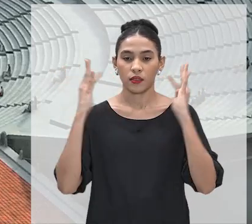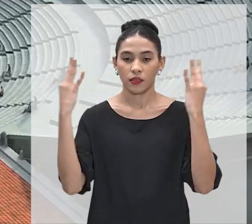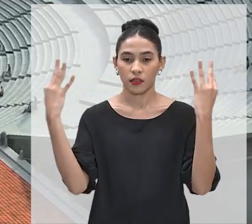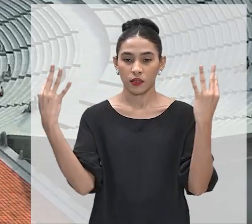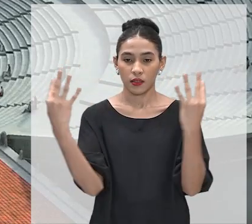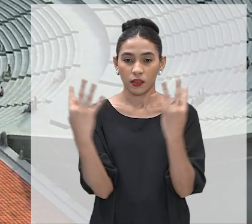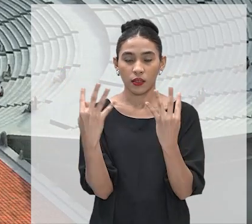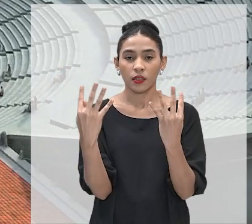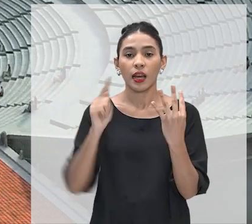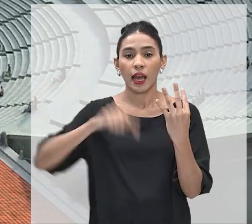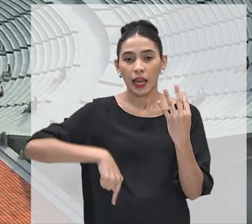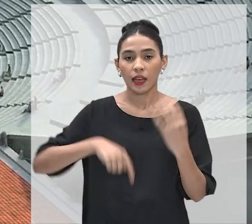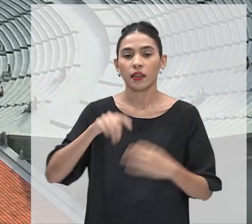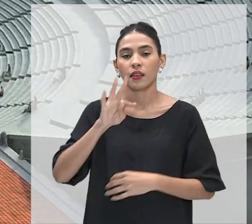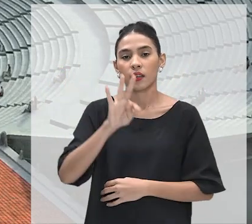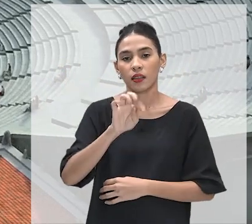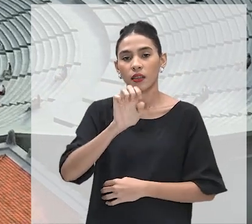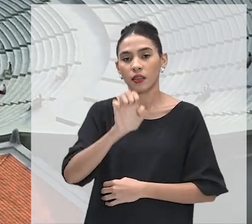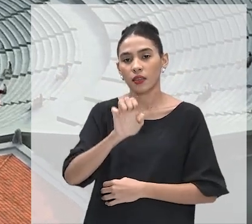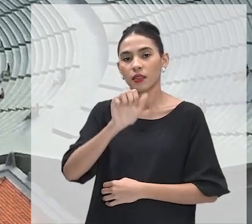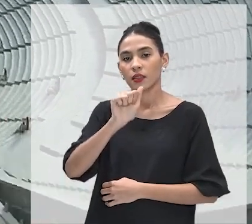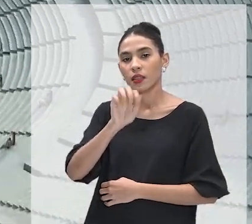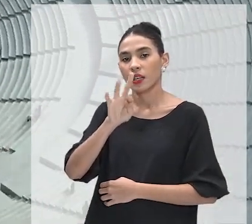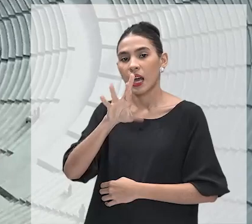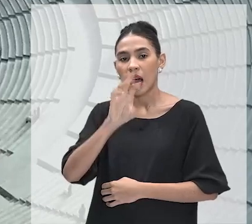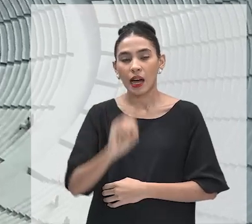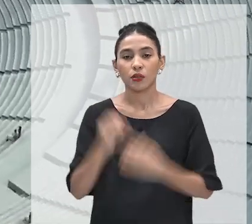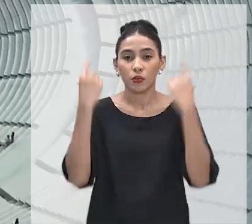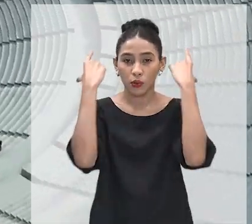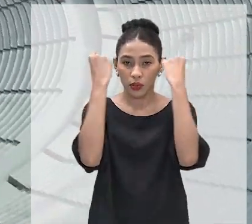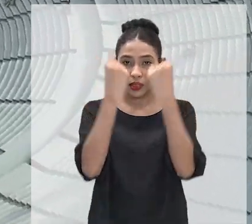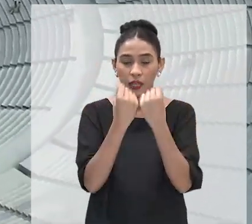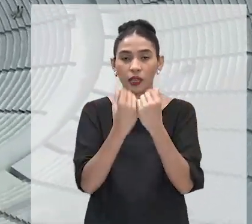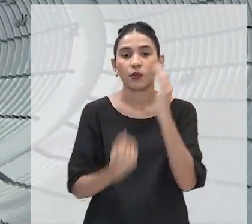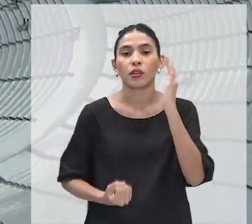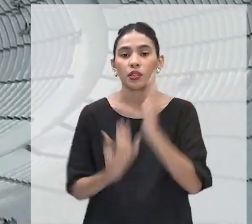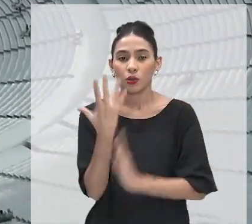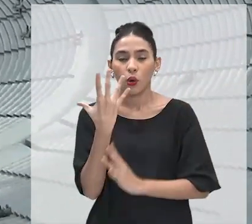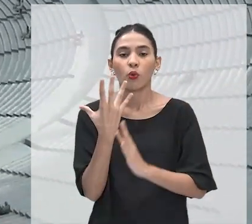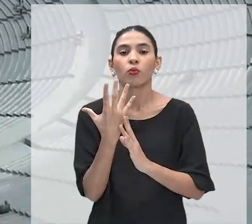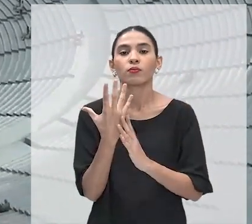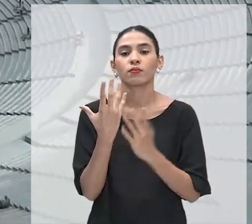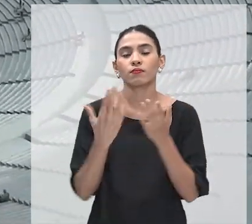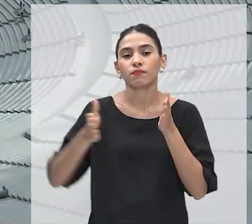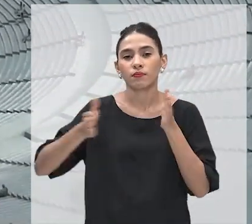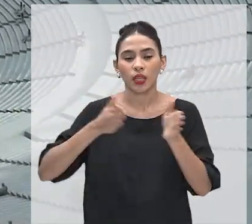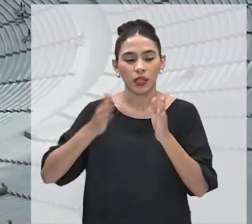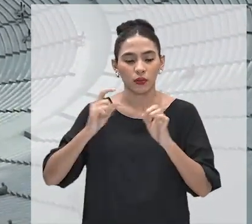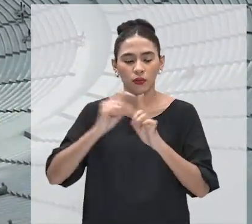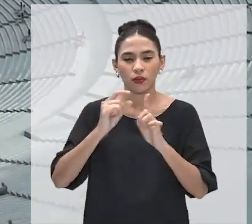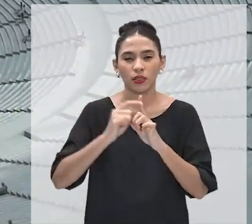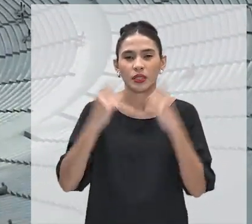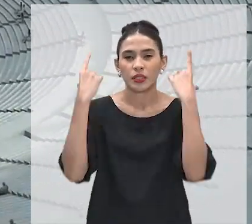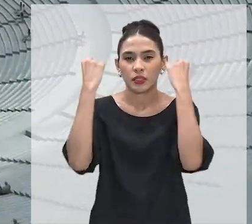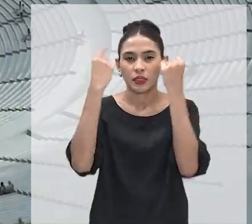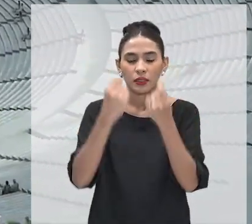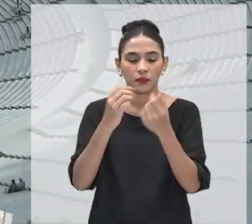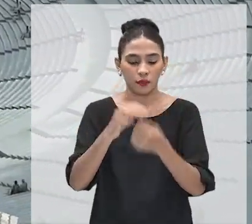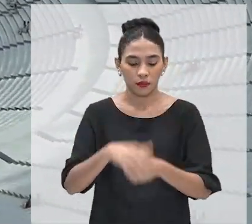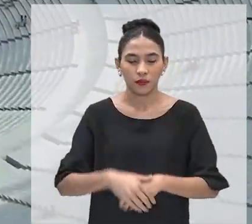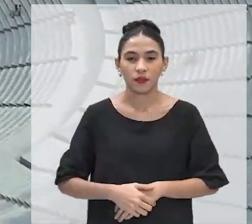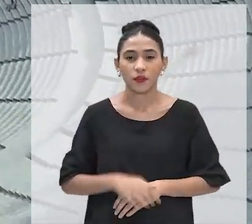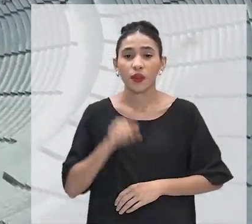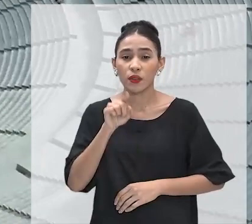grego, aonde surgiu nesse período a denominação de teatro. Quando perguntarem aonde surgiu o teatro, Vocês